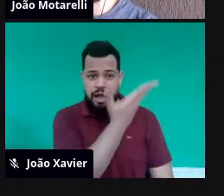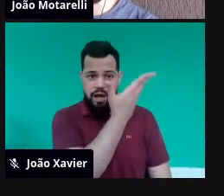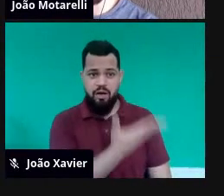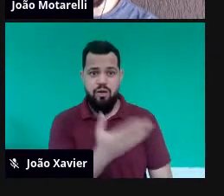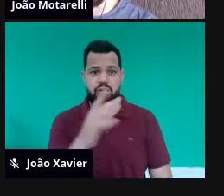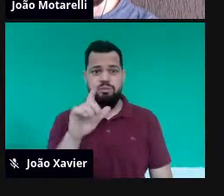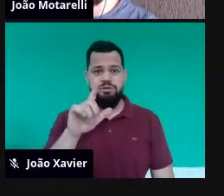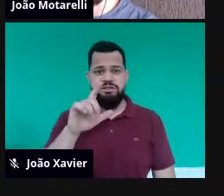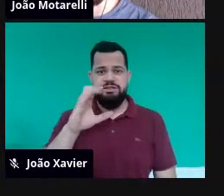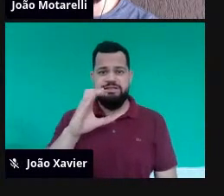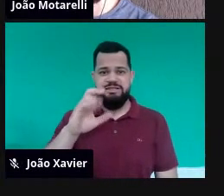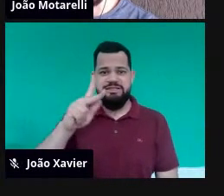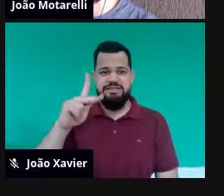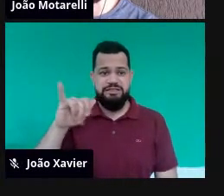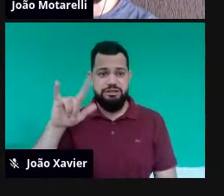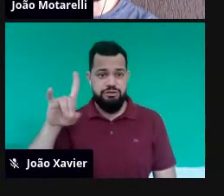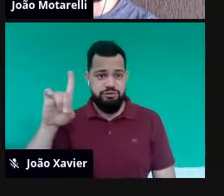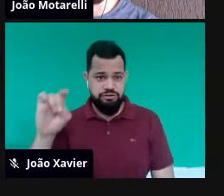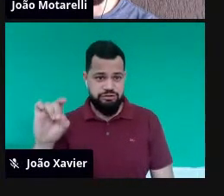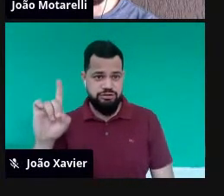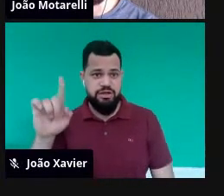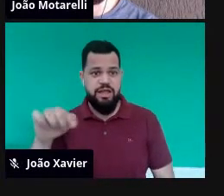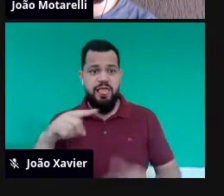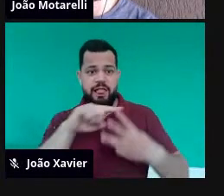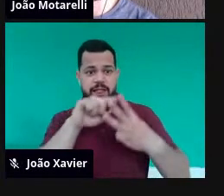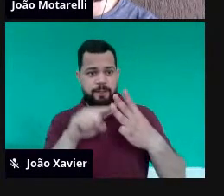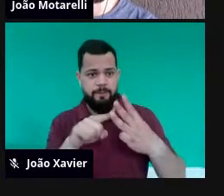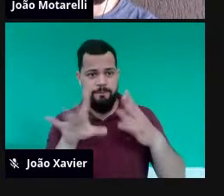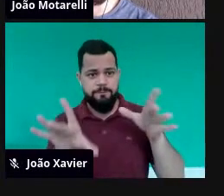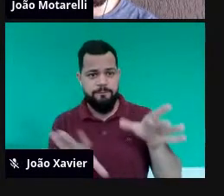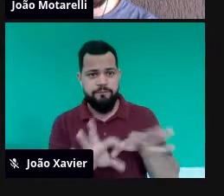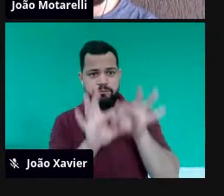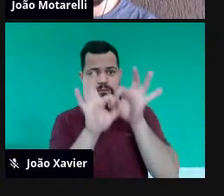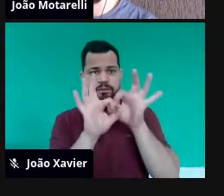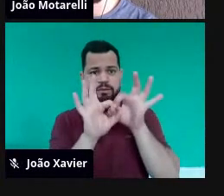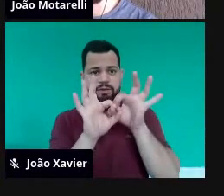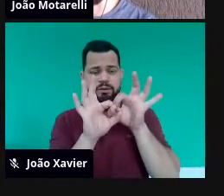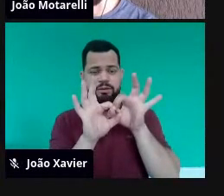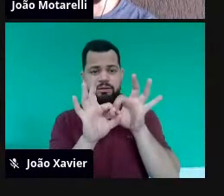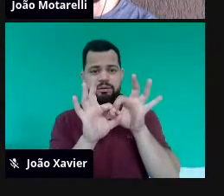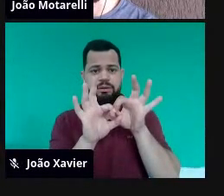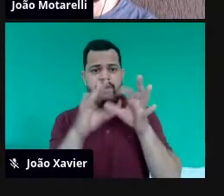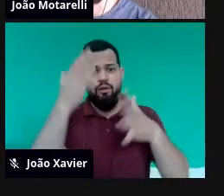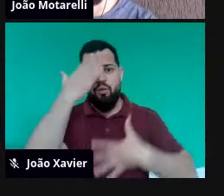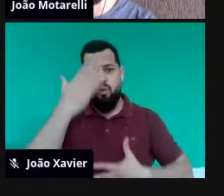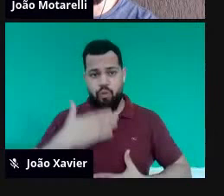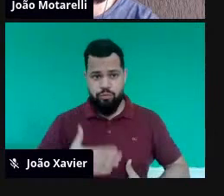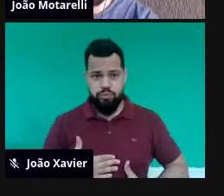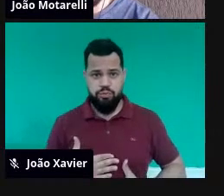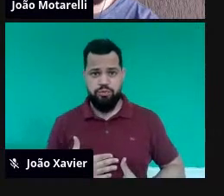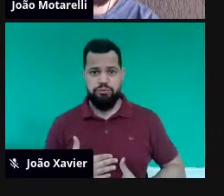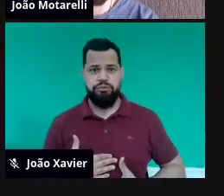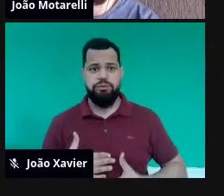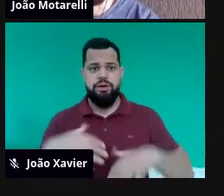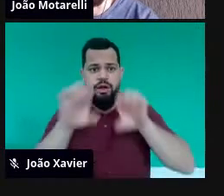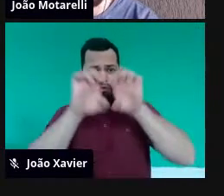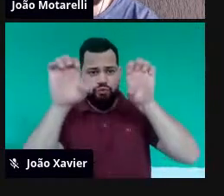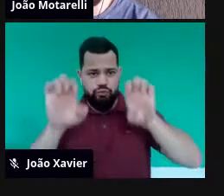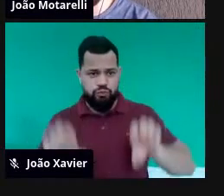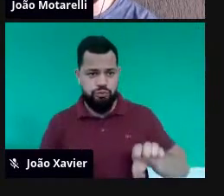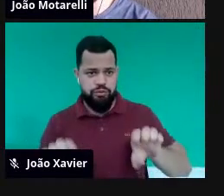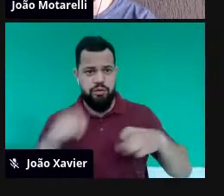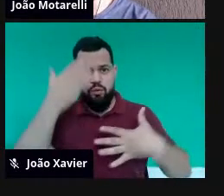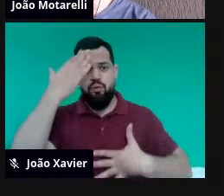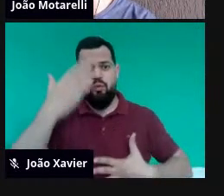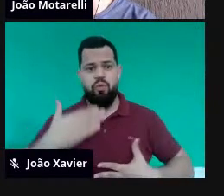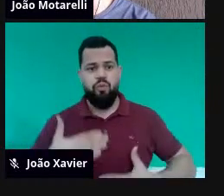modelo tripartite, ou seja, 3 partes que constituem a imagem do corpo. A estrutura fisiológica, que é o seu corpo, a